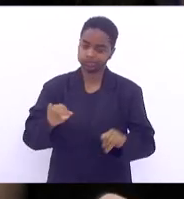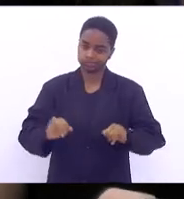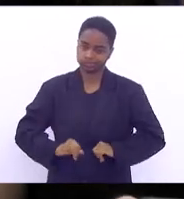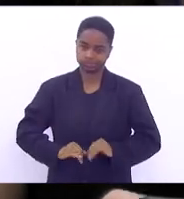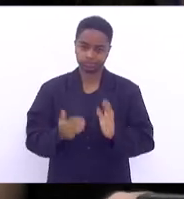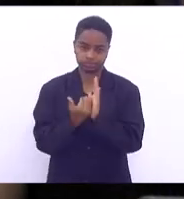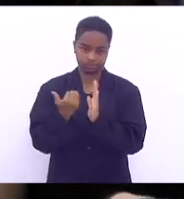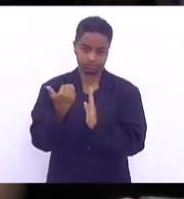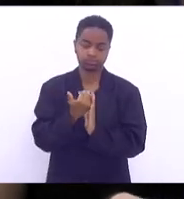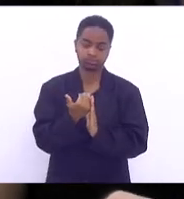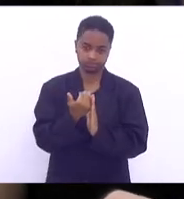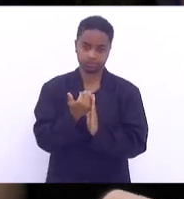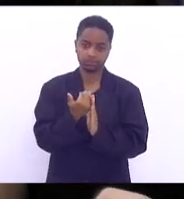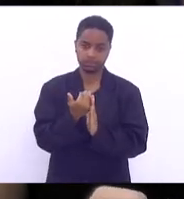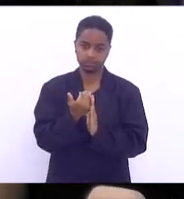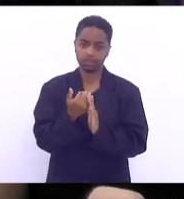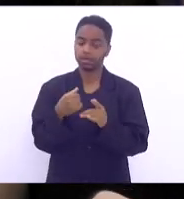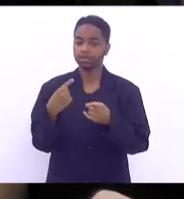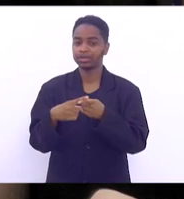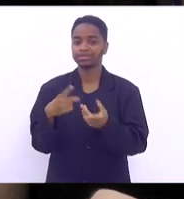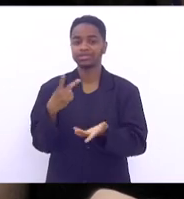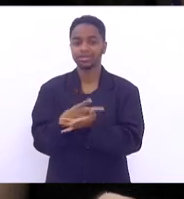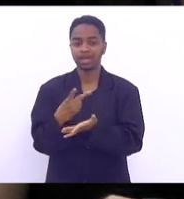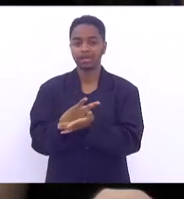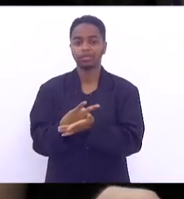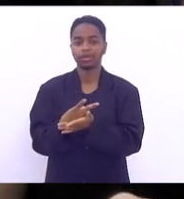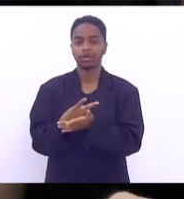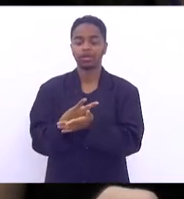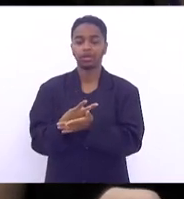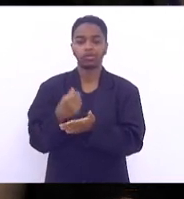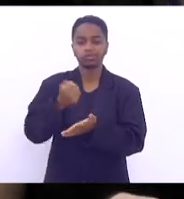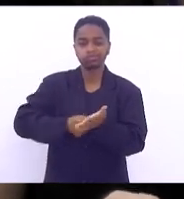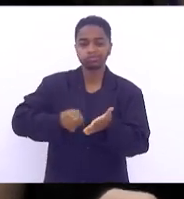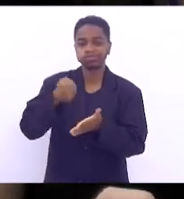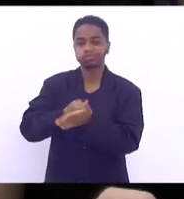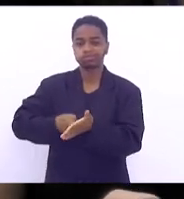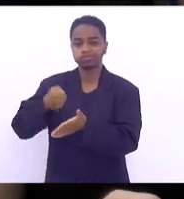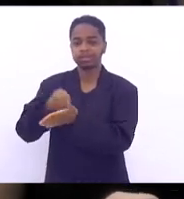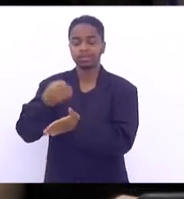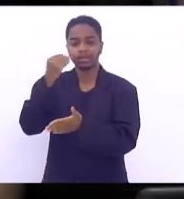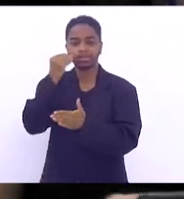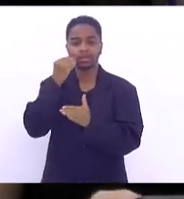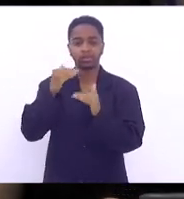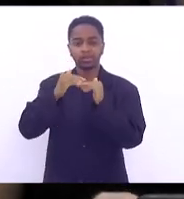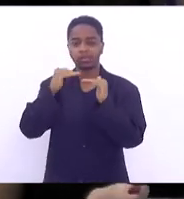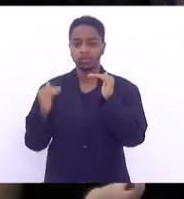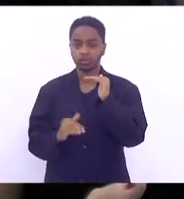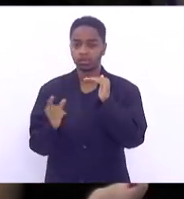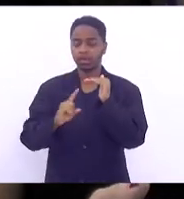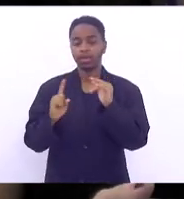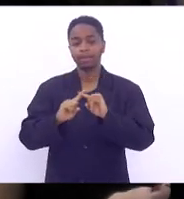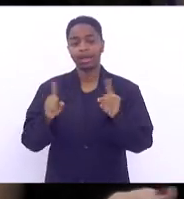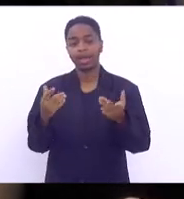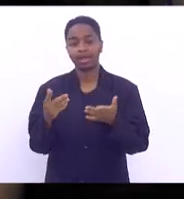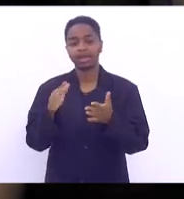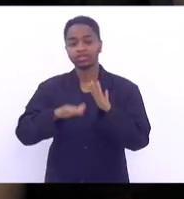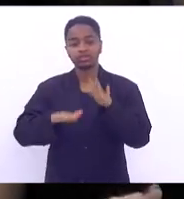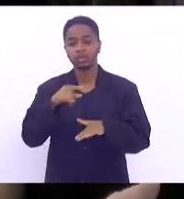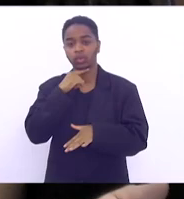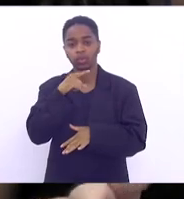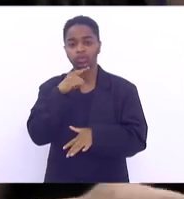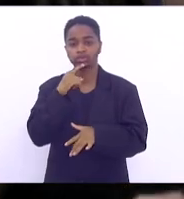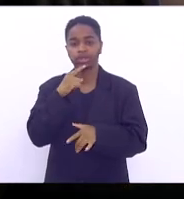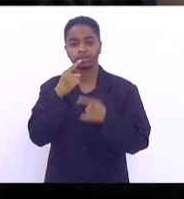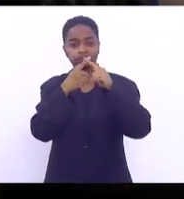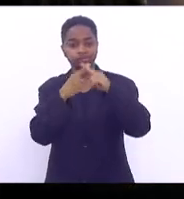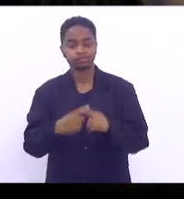caramba, né? Fica aí o tempo todo lutando contra o rebaixamento e, às vezes, tem que deixar de jogar em São Januário porque